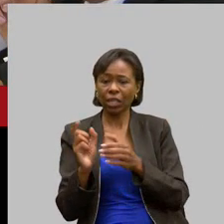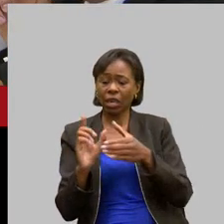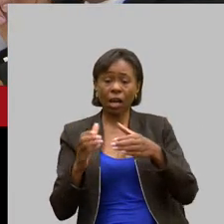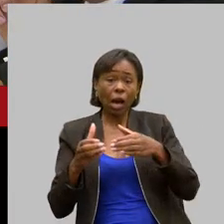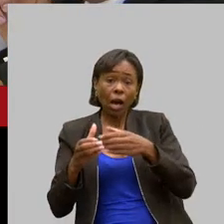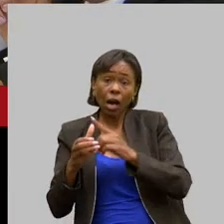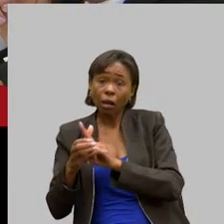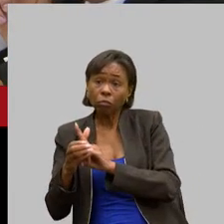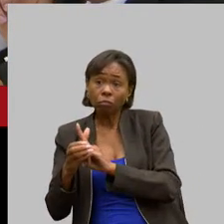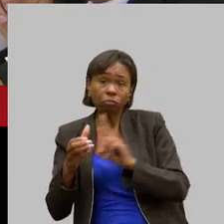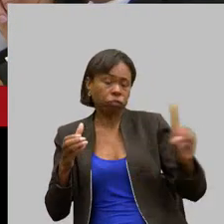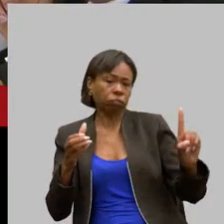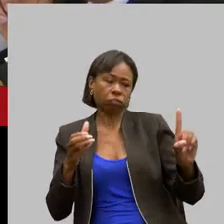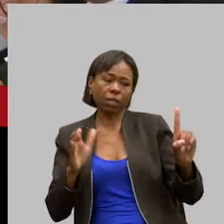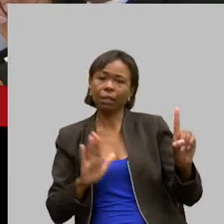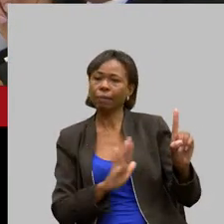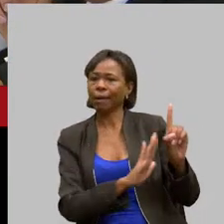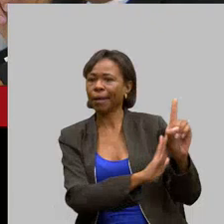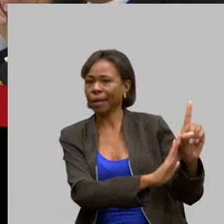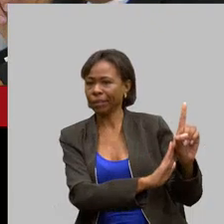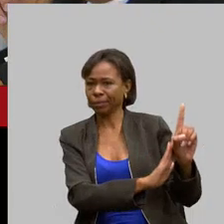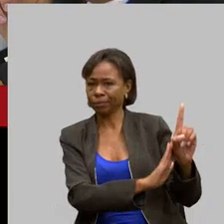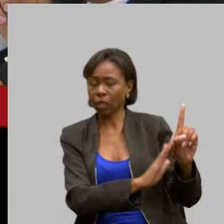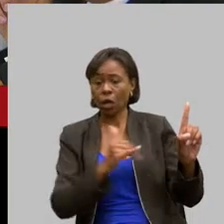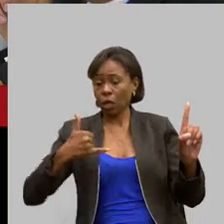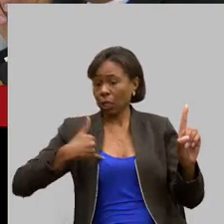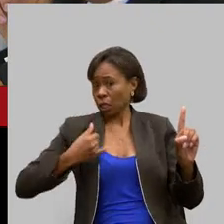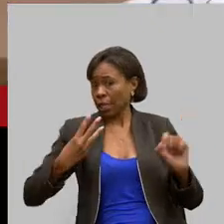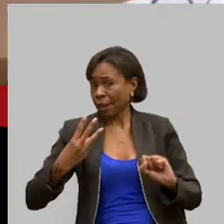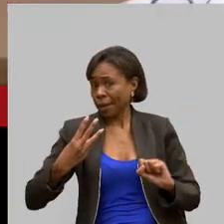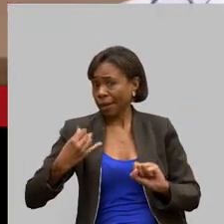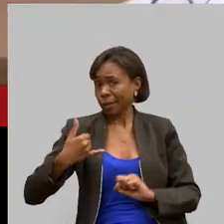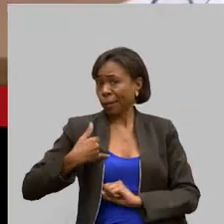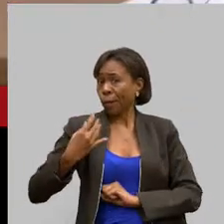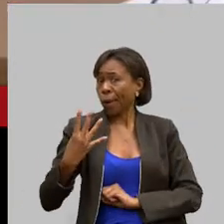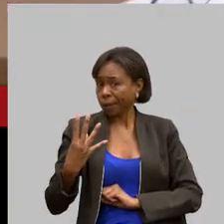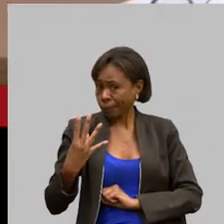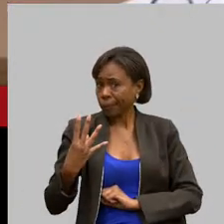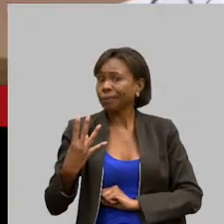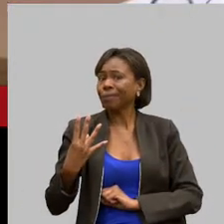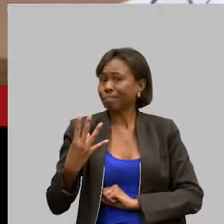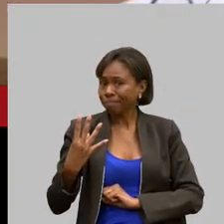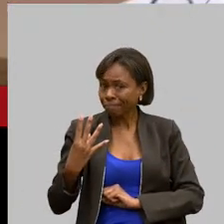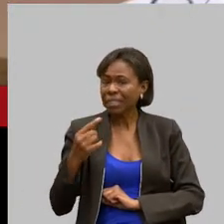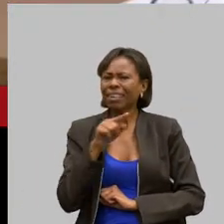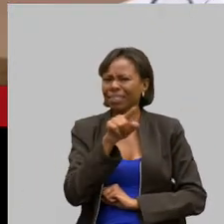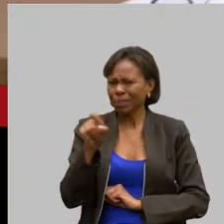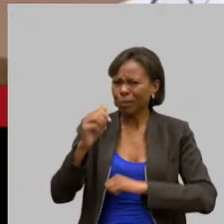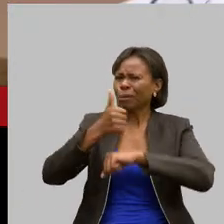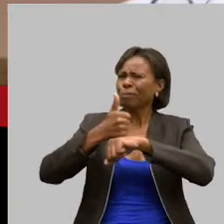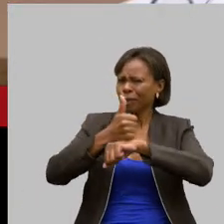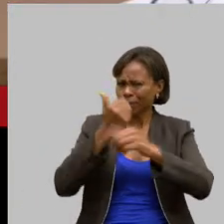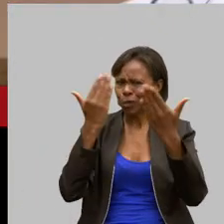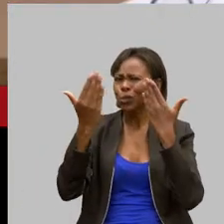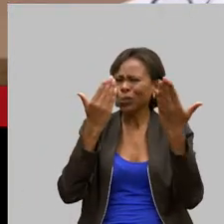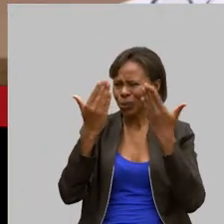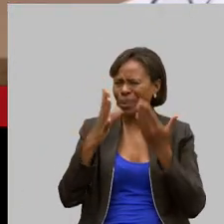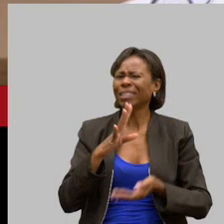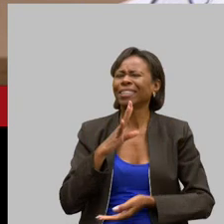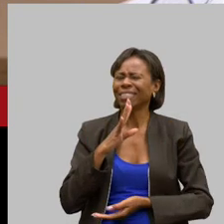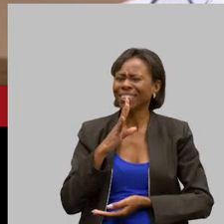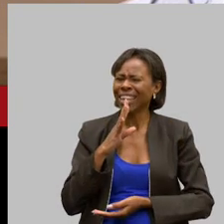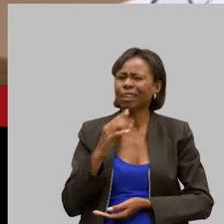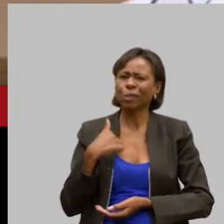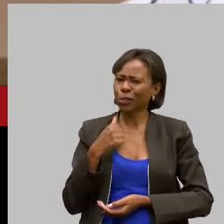5 anos de idade tem psicólogos aqui hoje que vão me deixam mentir elas eram retiradas